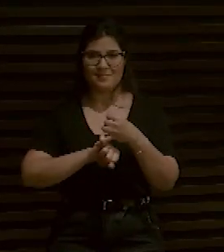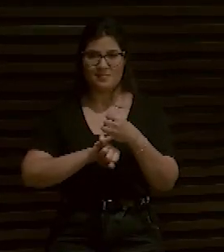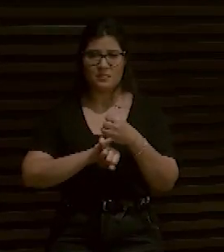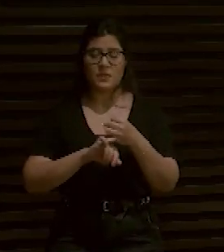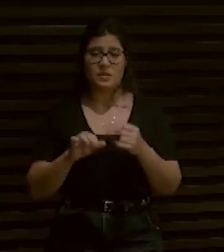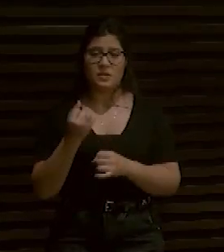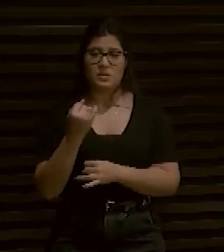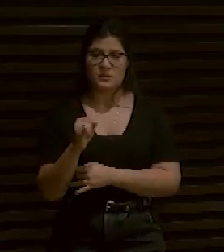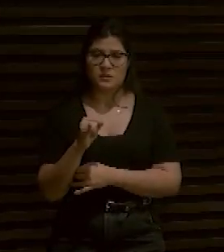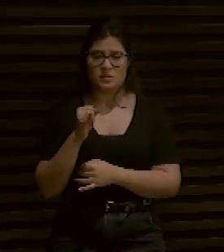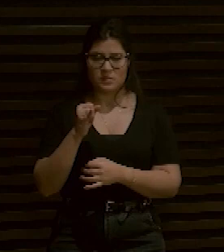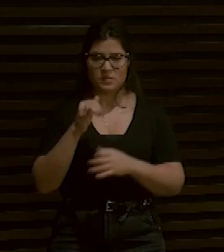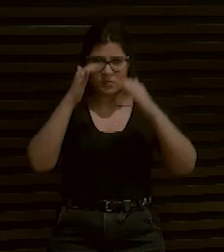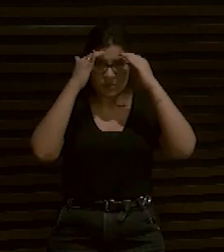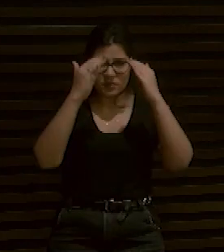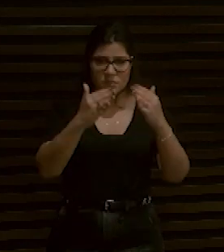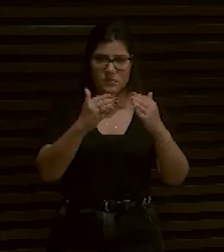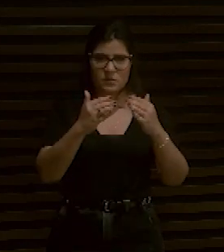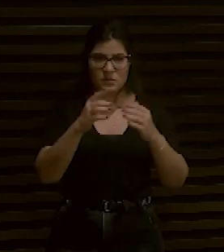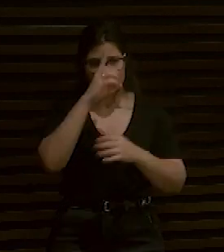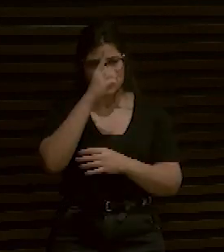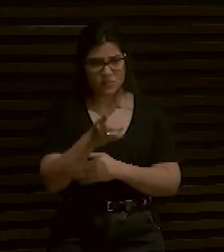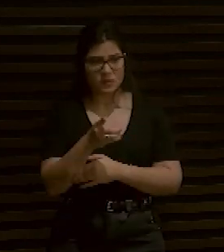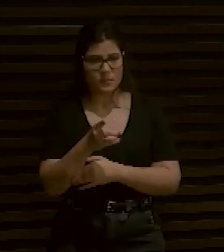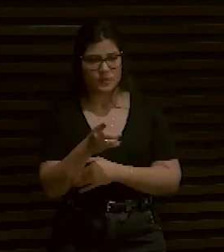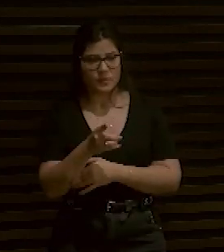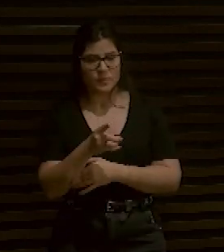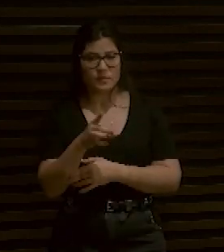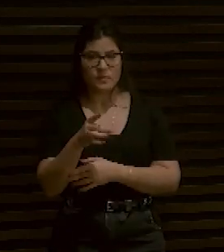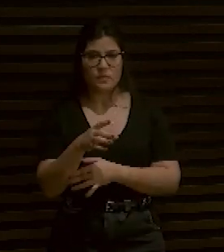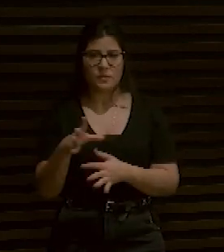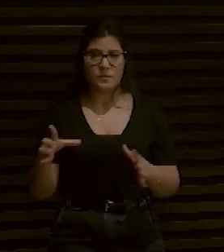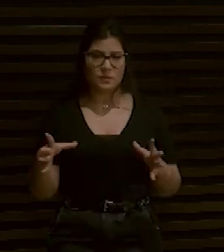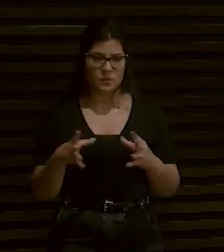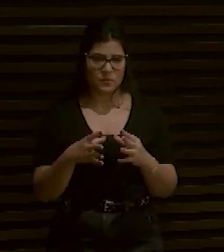mandamentos, o restante vem como consequência. Vem como consequência.